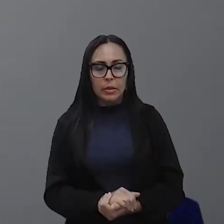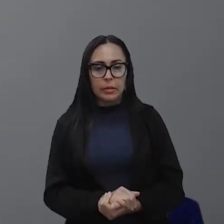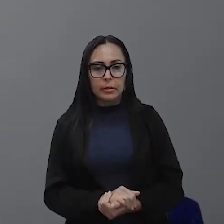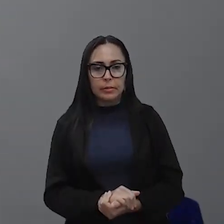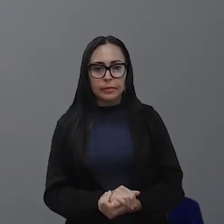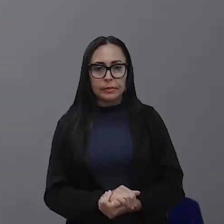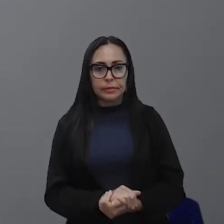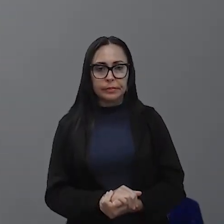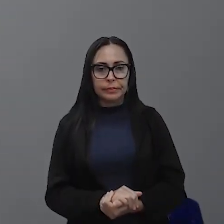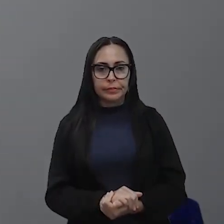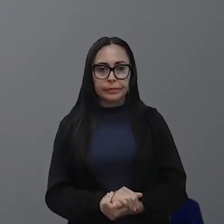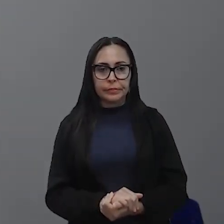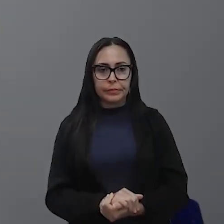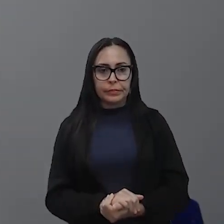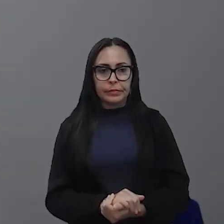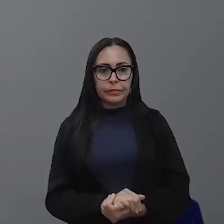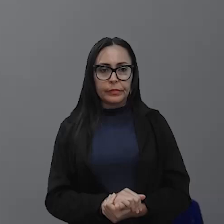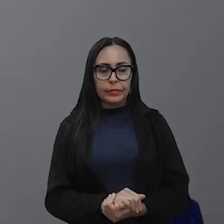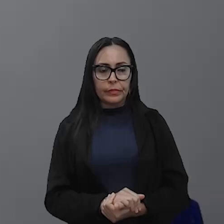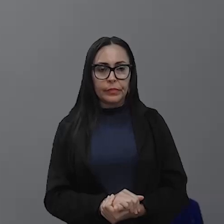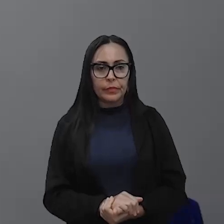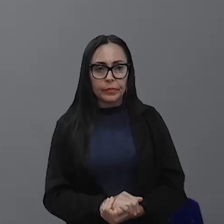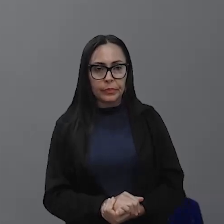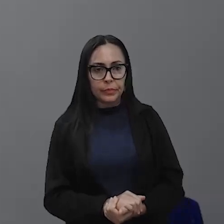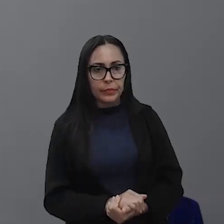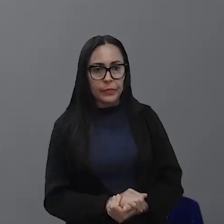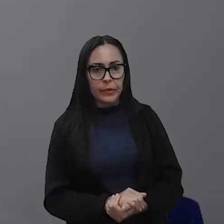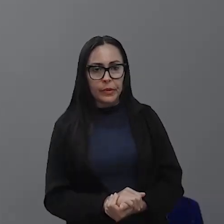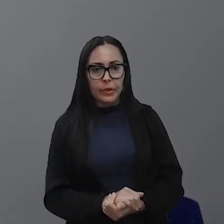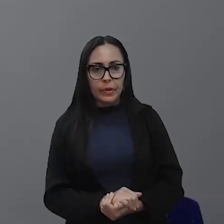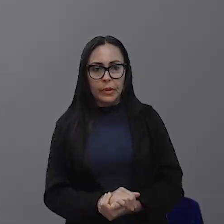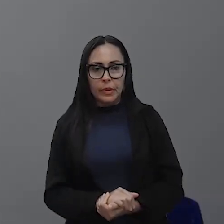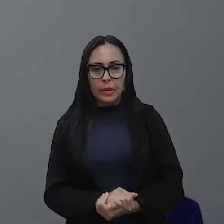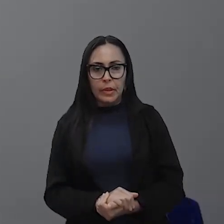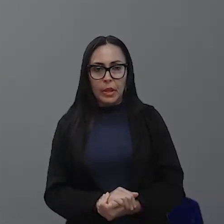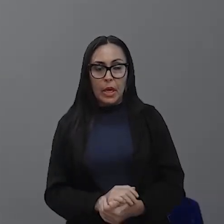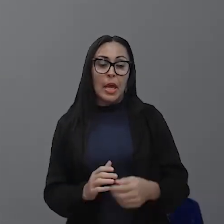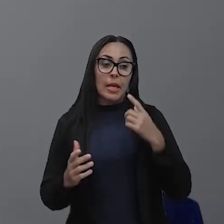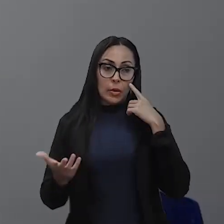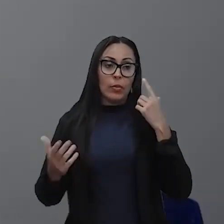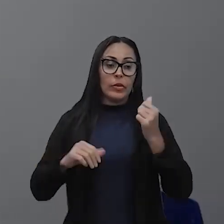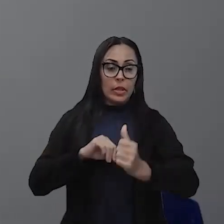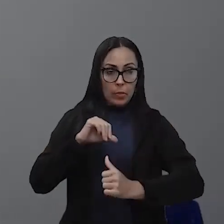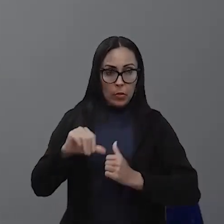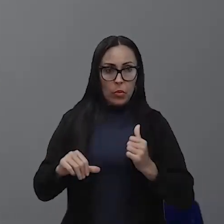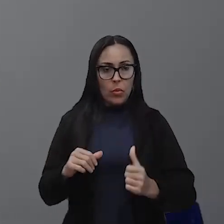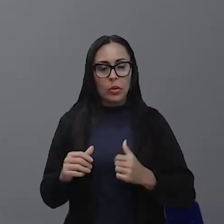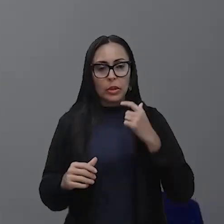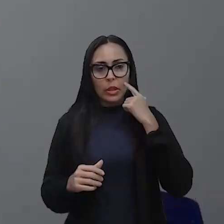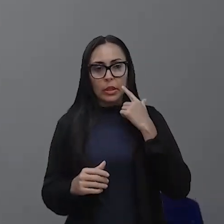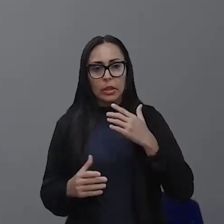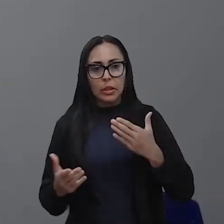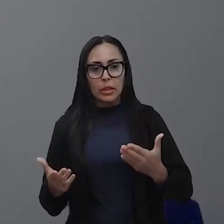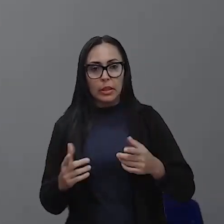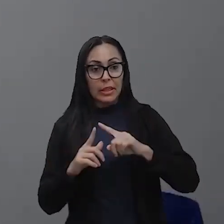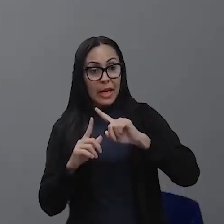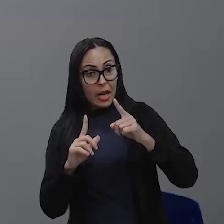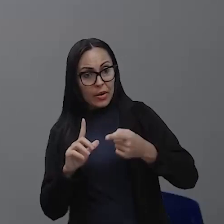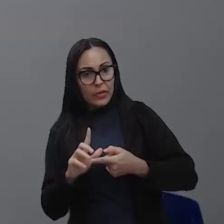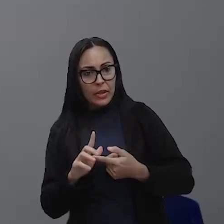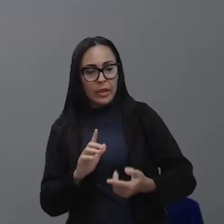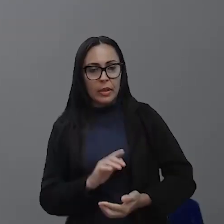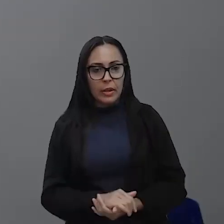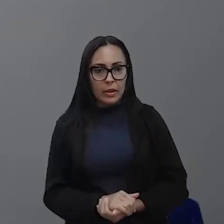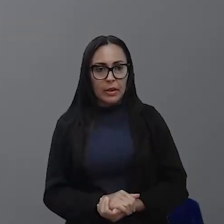mulher grávida, a mesma coisa. Caso de mulher grávida muda completamente. Tá grávida? Quem tá grávida? Ai, que lindo!